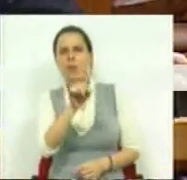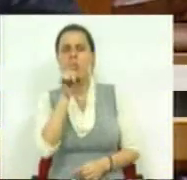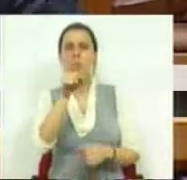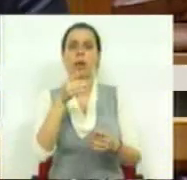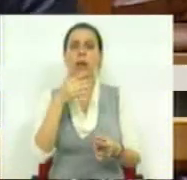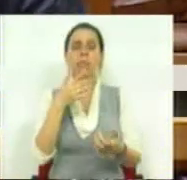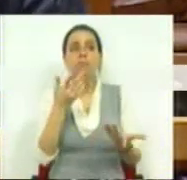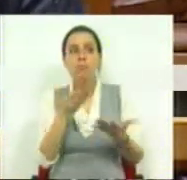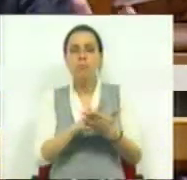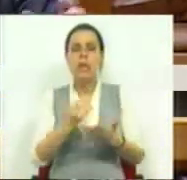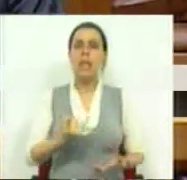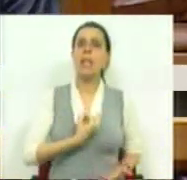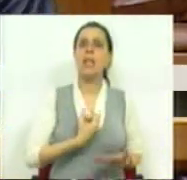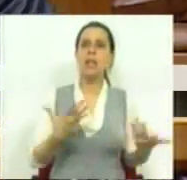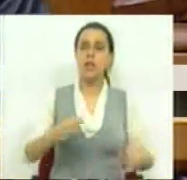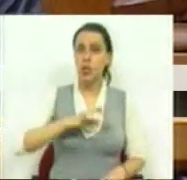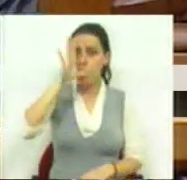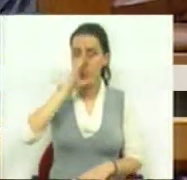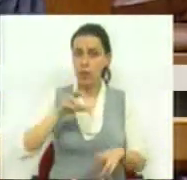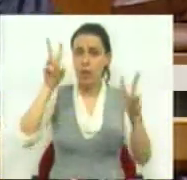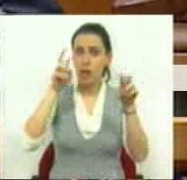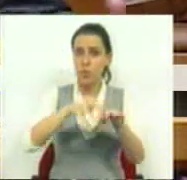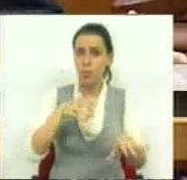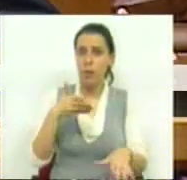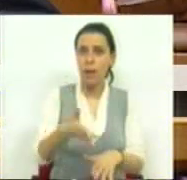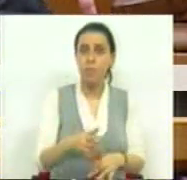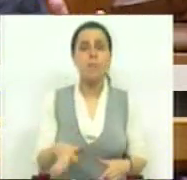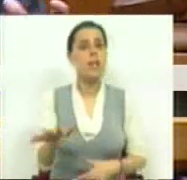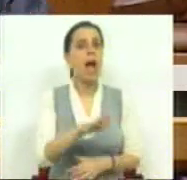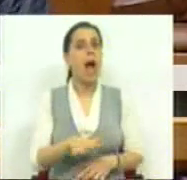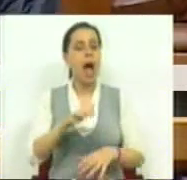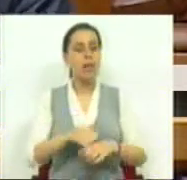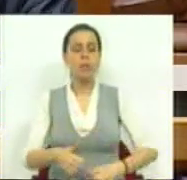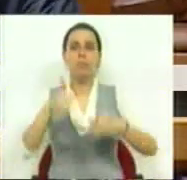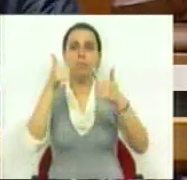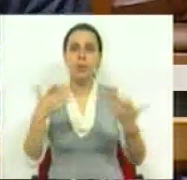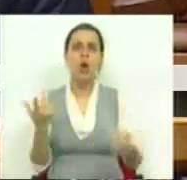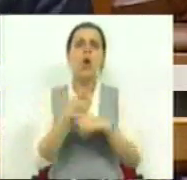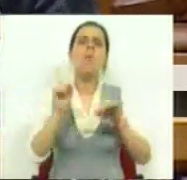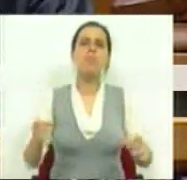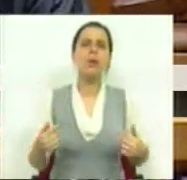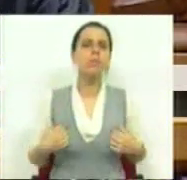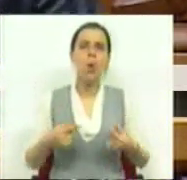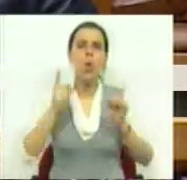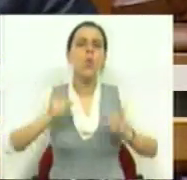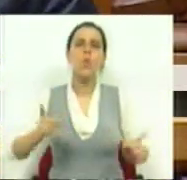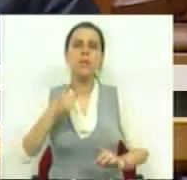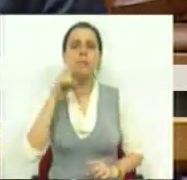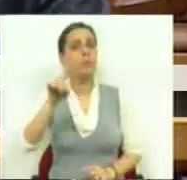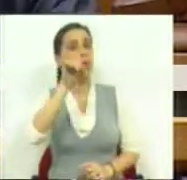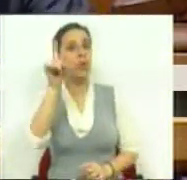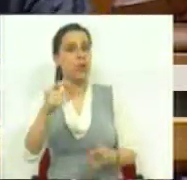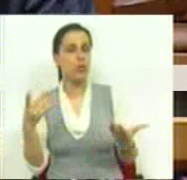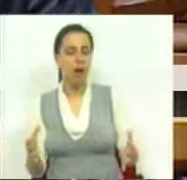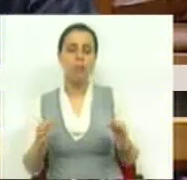esse limbo de identidade, Sr. Ministro dos Assuntos Parlamentares, que são as áreas metropolitanas? Porque é que nós não começamos por